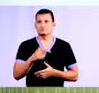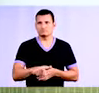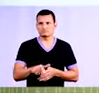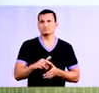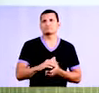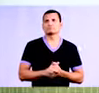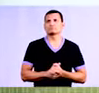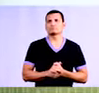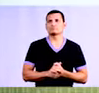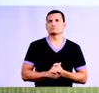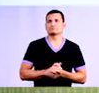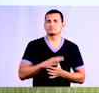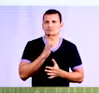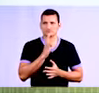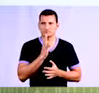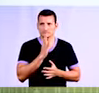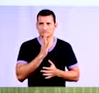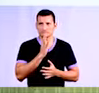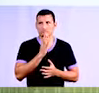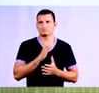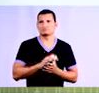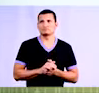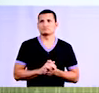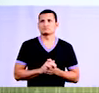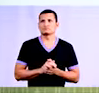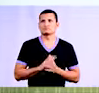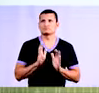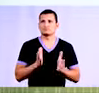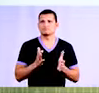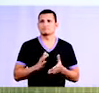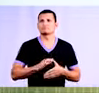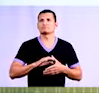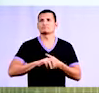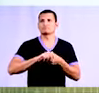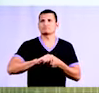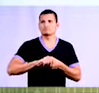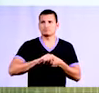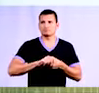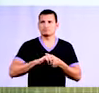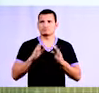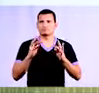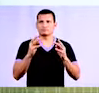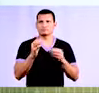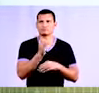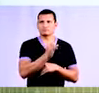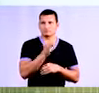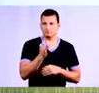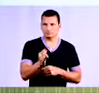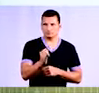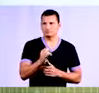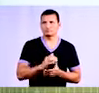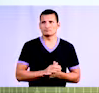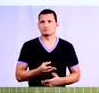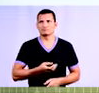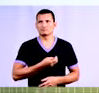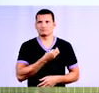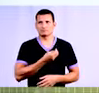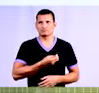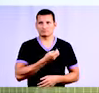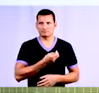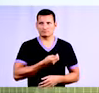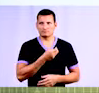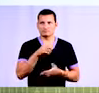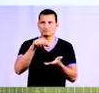conhecimento. Já saldo e agradeço os tutores por estarem presentes aí